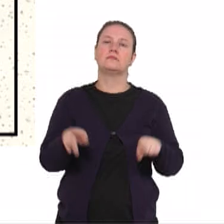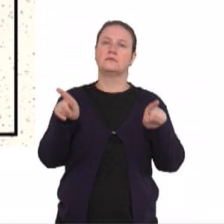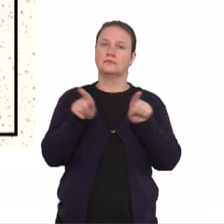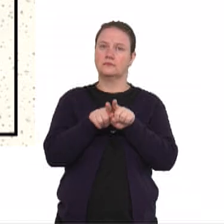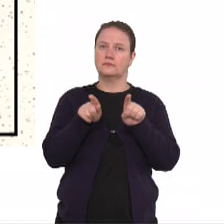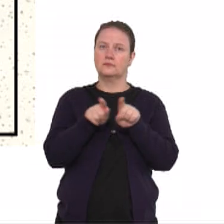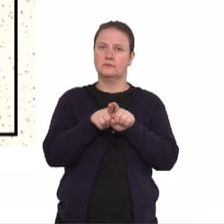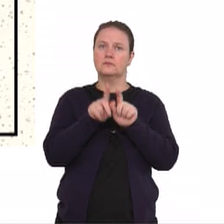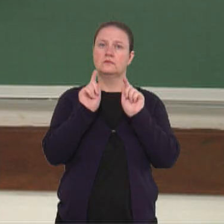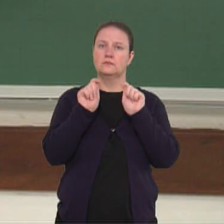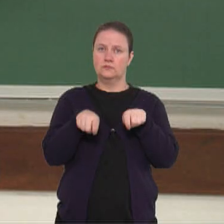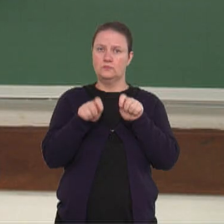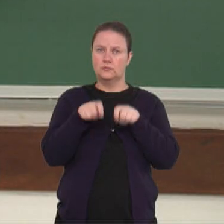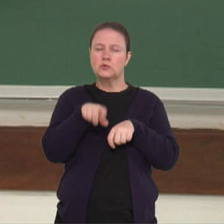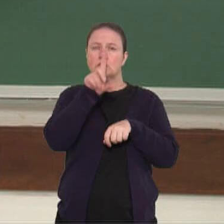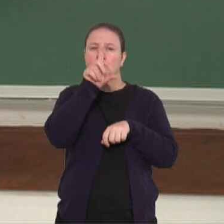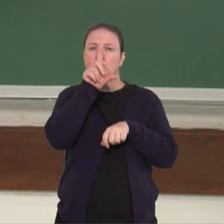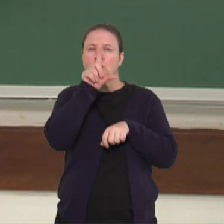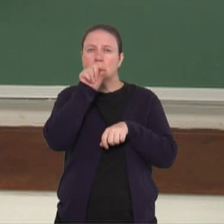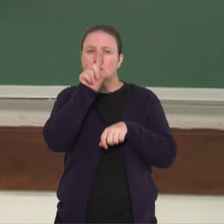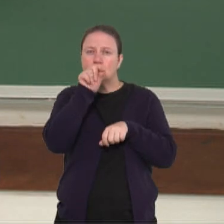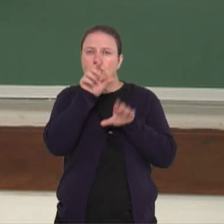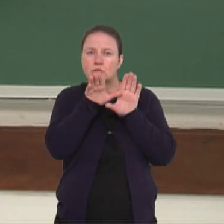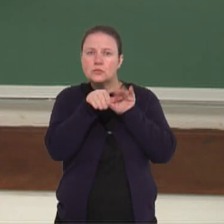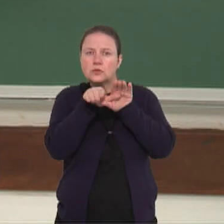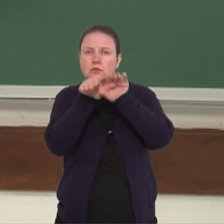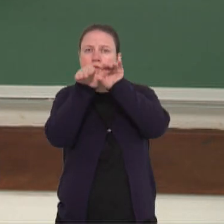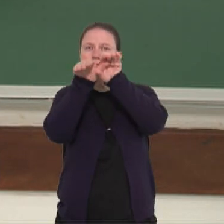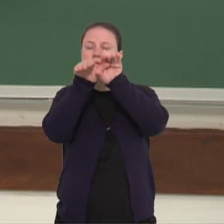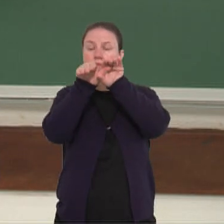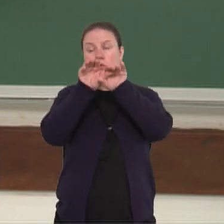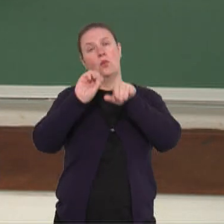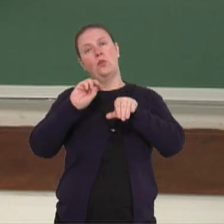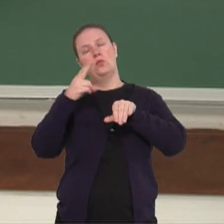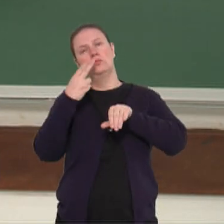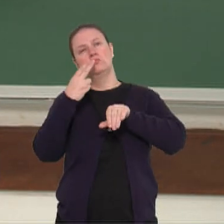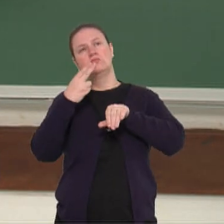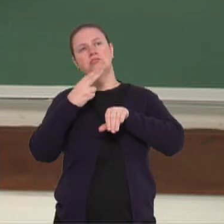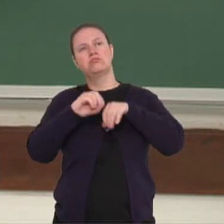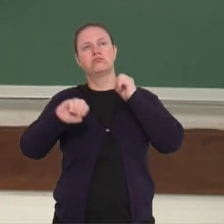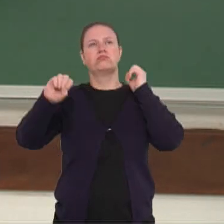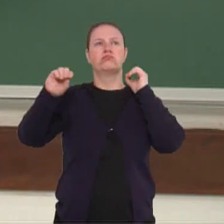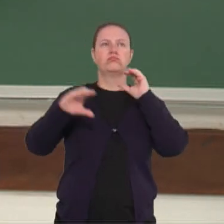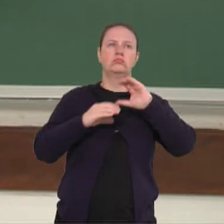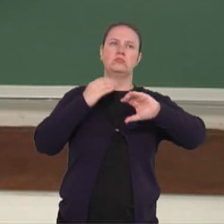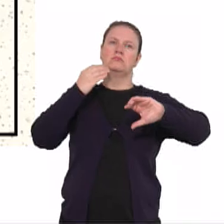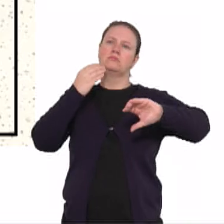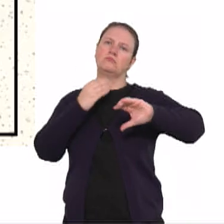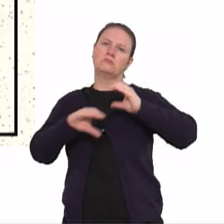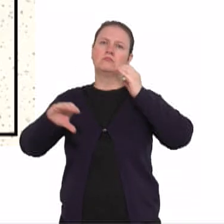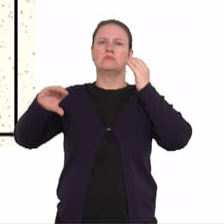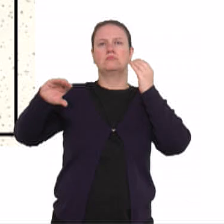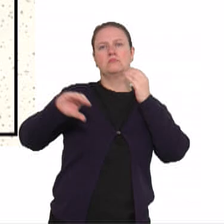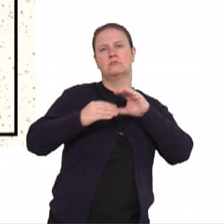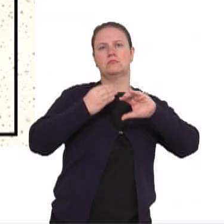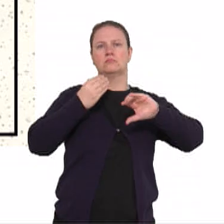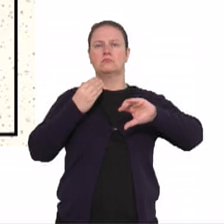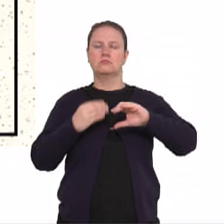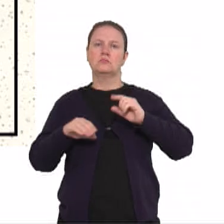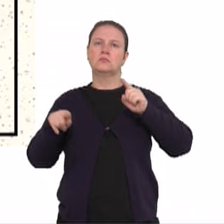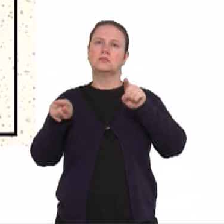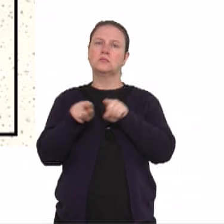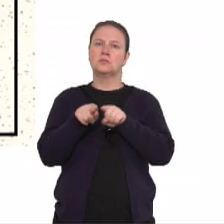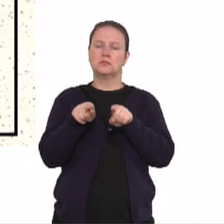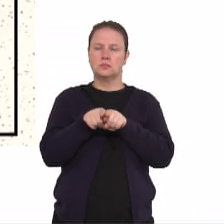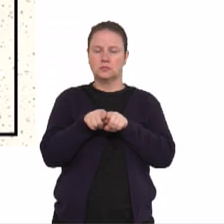um passarinho, the bird was singing. Fica assim, larará, cantar, né? Que mais? E para we, you, they, vai